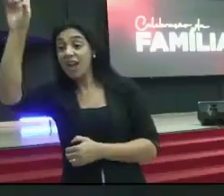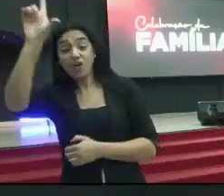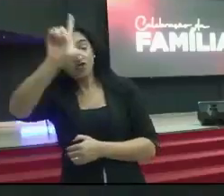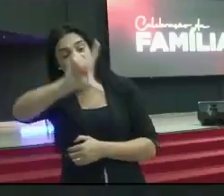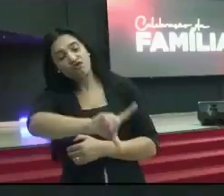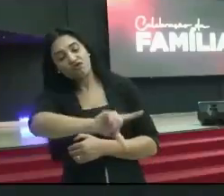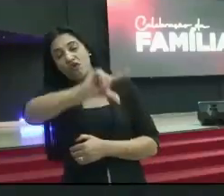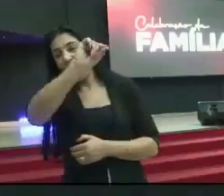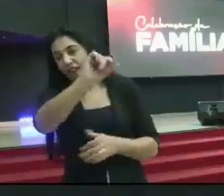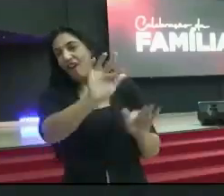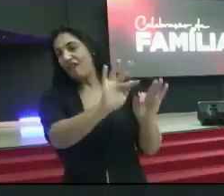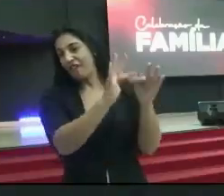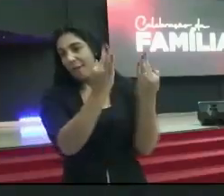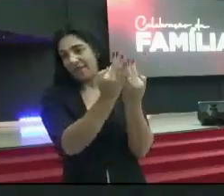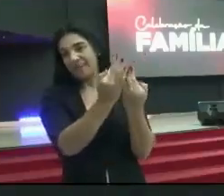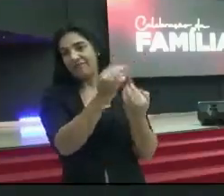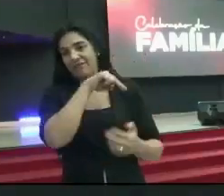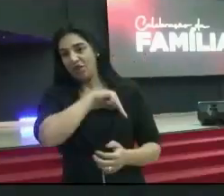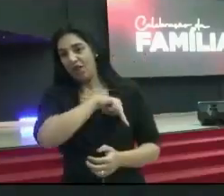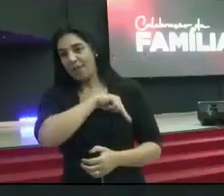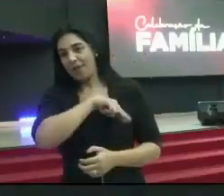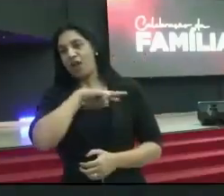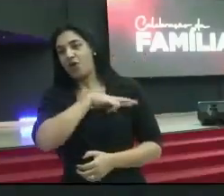Deus escolheu essa família.